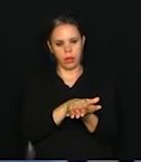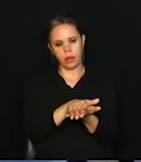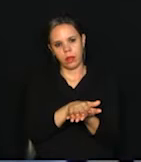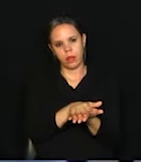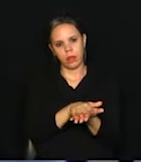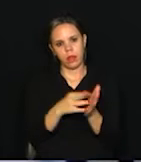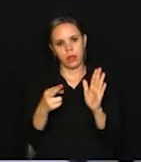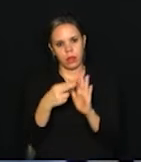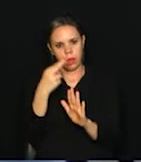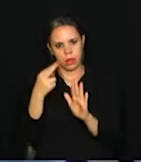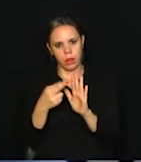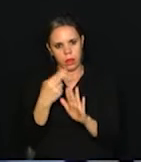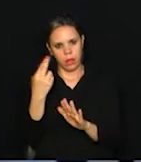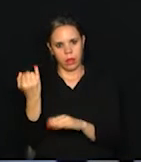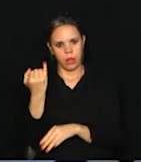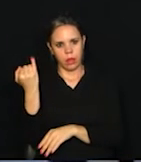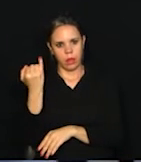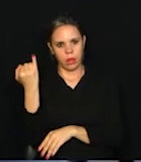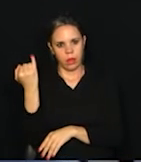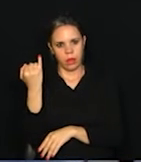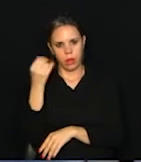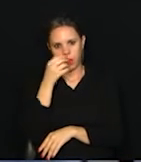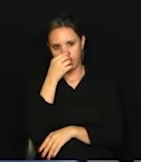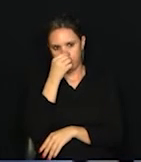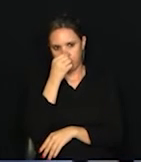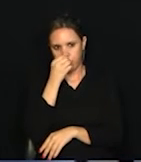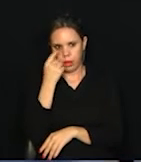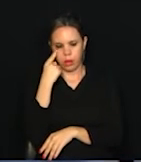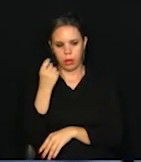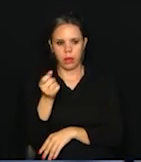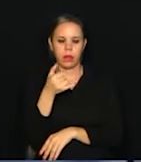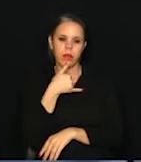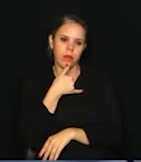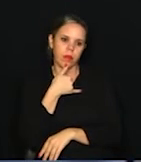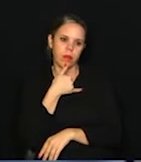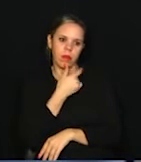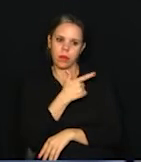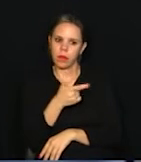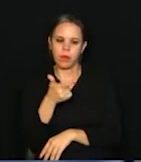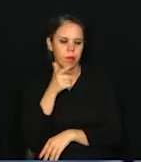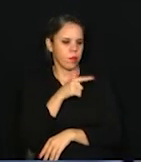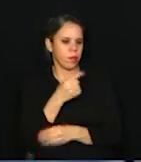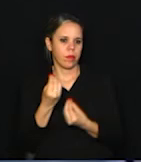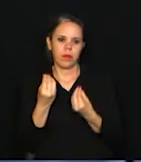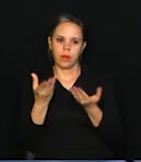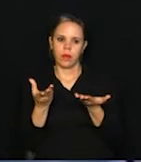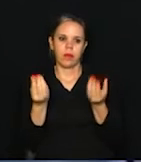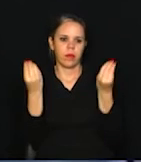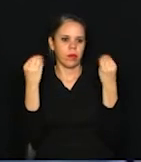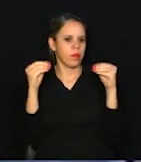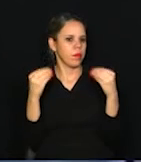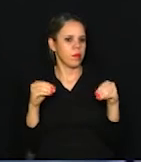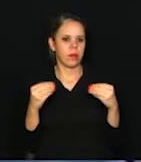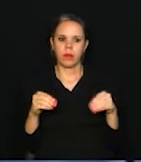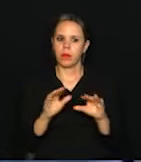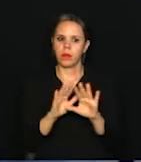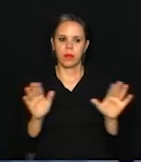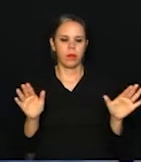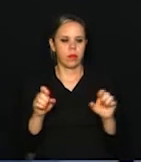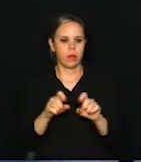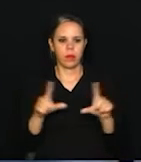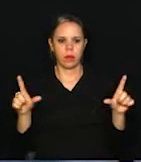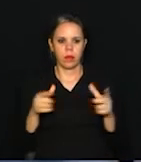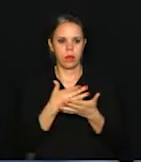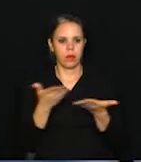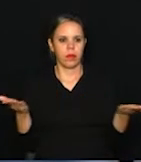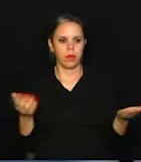uma resolução muito importante, bastante interessante, que infelizmente eu não estou conseguindo colocar aqui na tela para